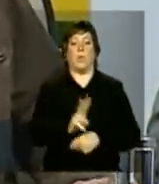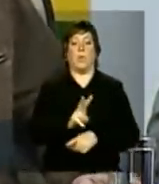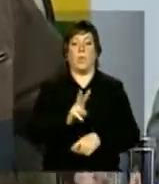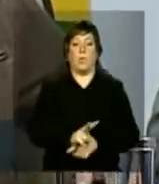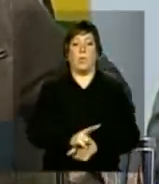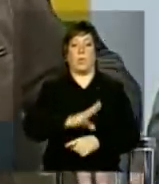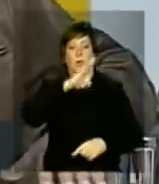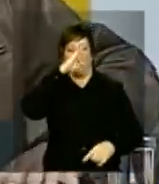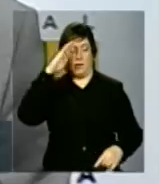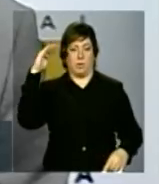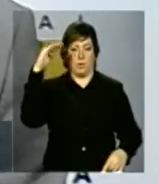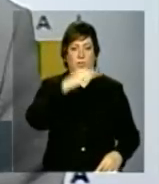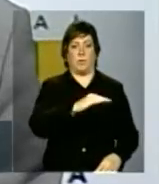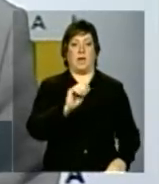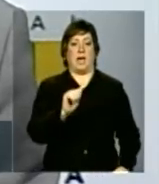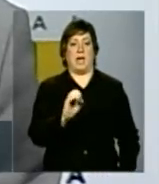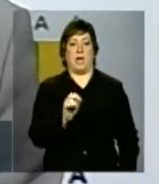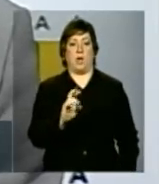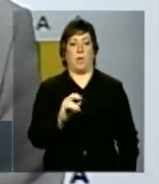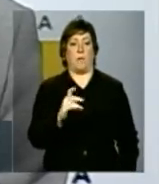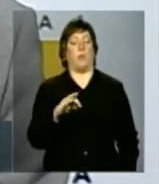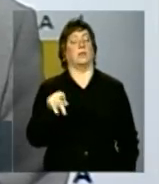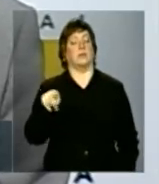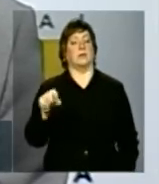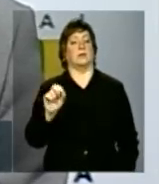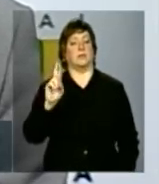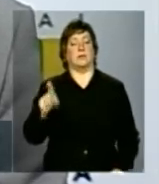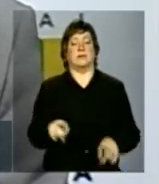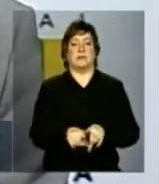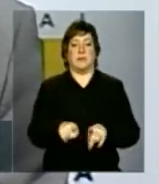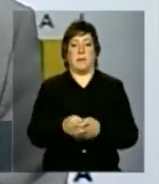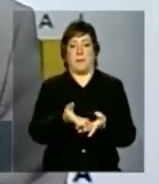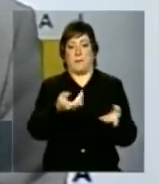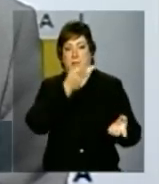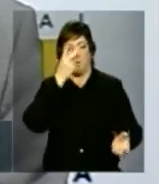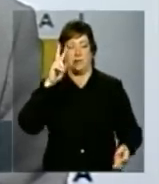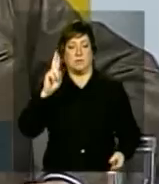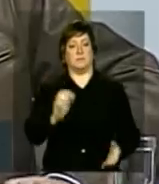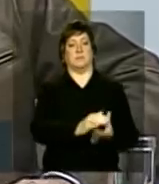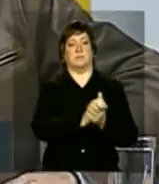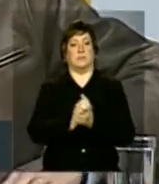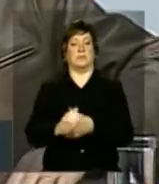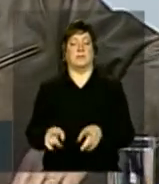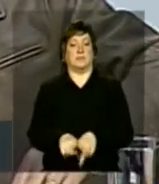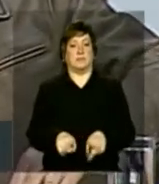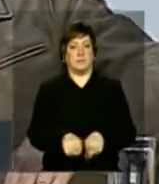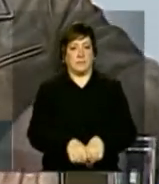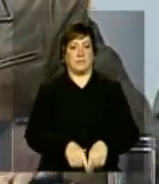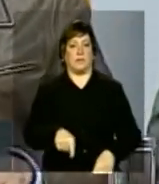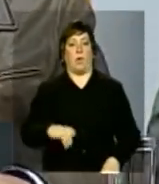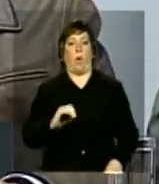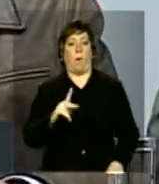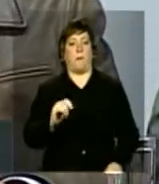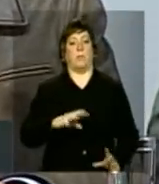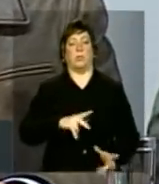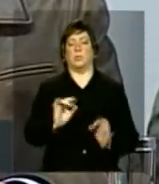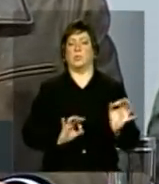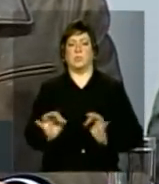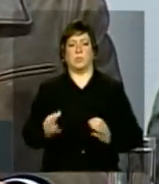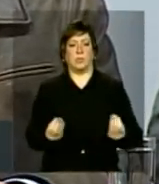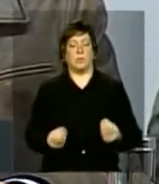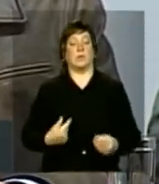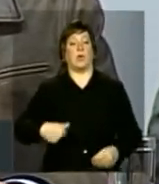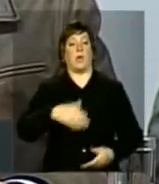também como uma parte importante da infraestrutura e da logística da copa do mundo nosso